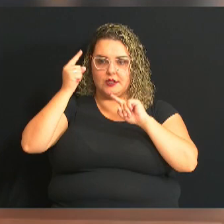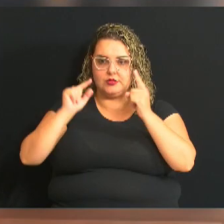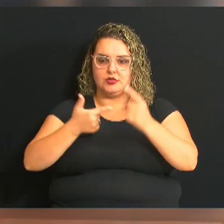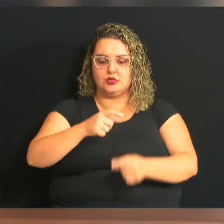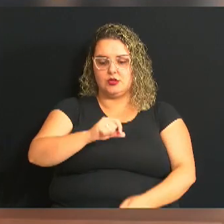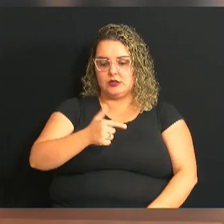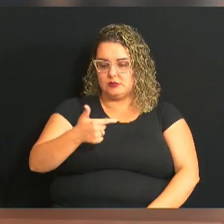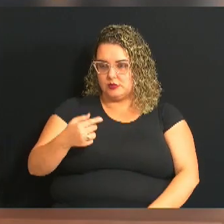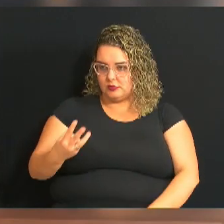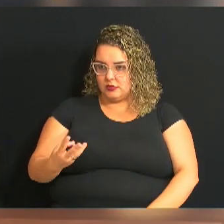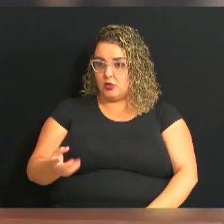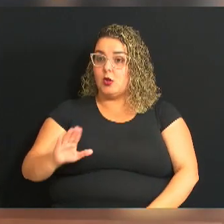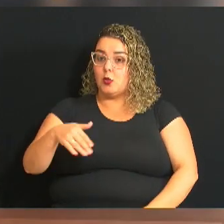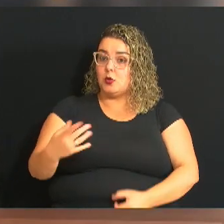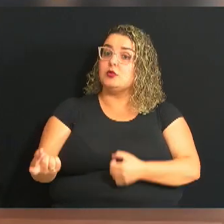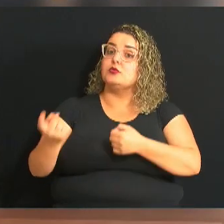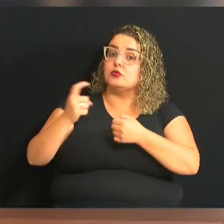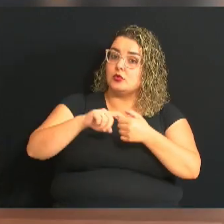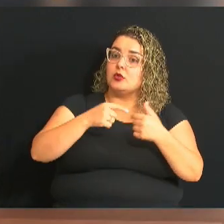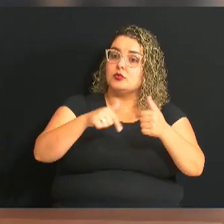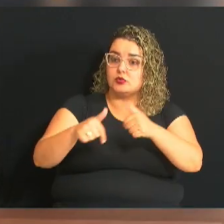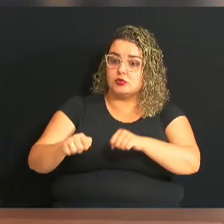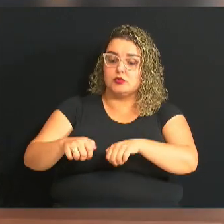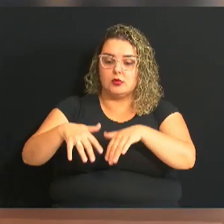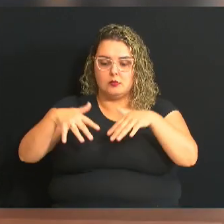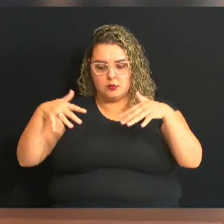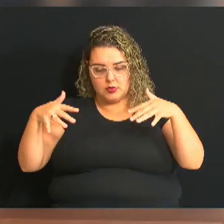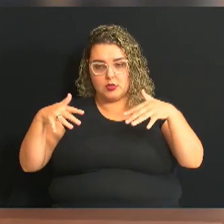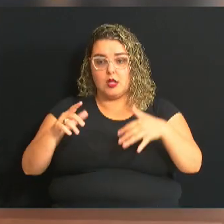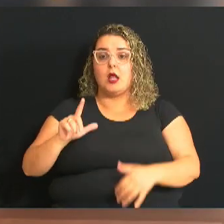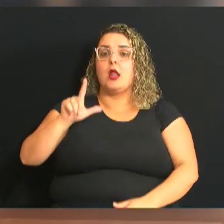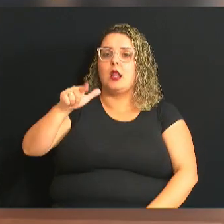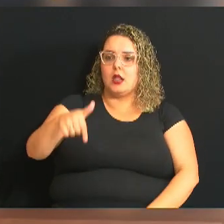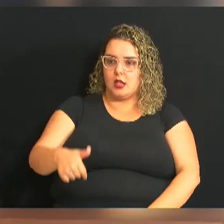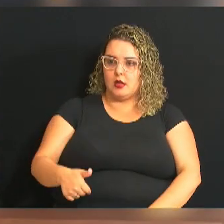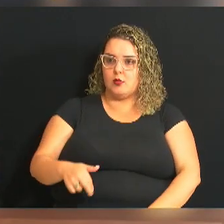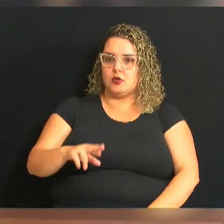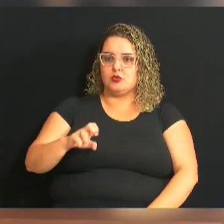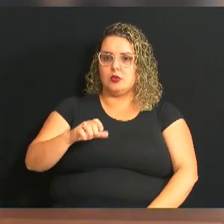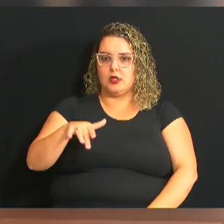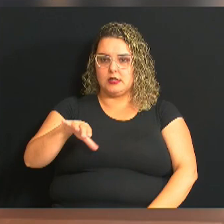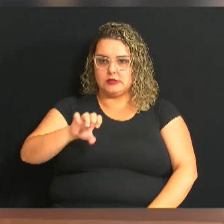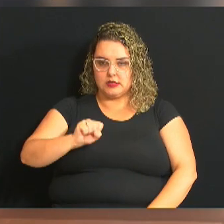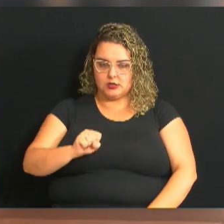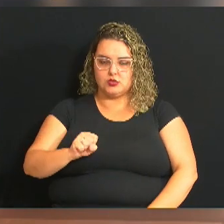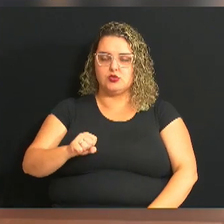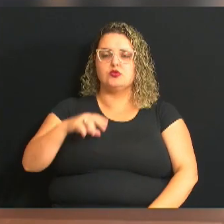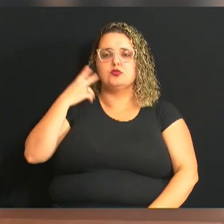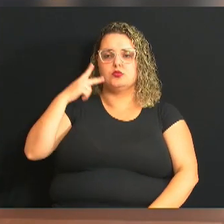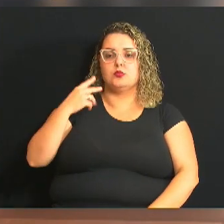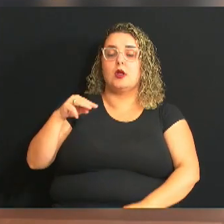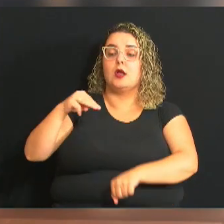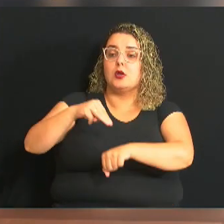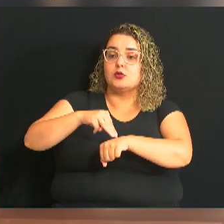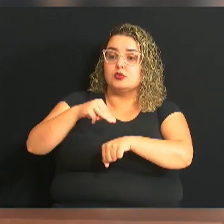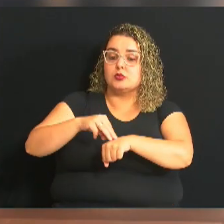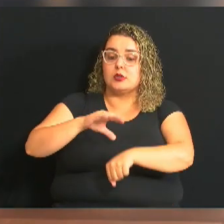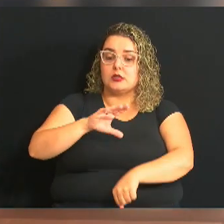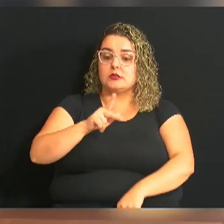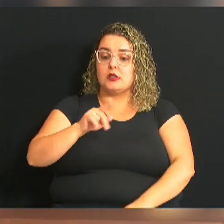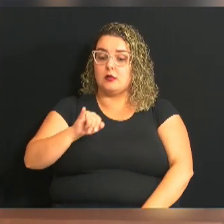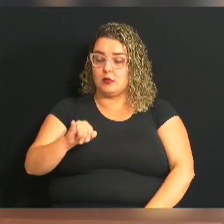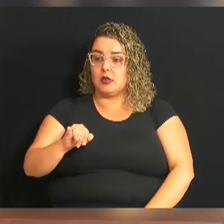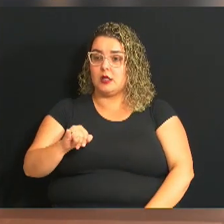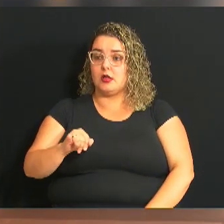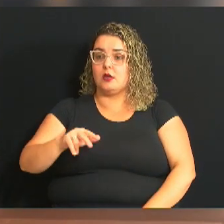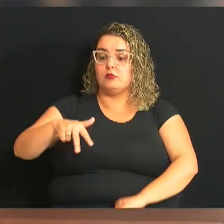quando retornam os trabalhos de plenário, após o recesso parlamentar. Para os membros da CPI, o